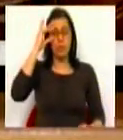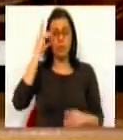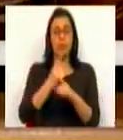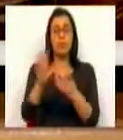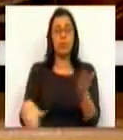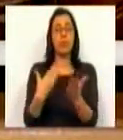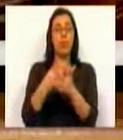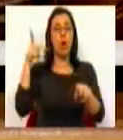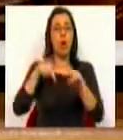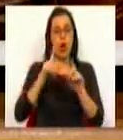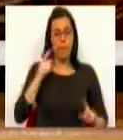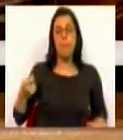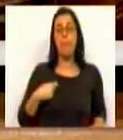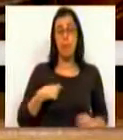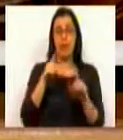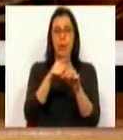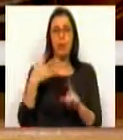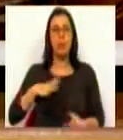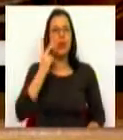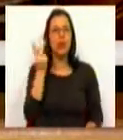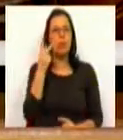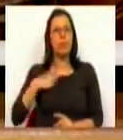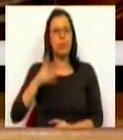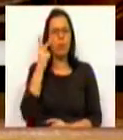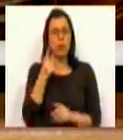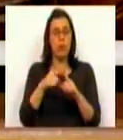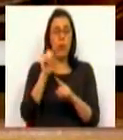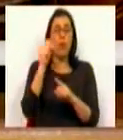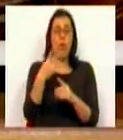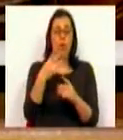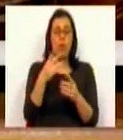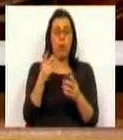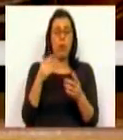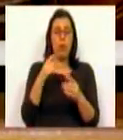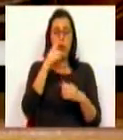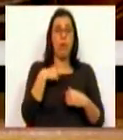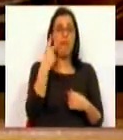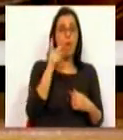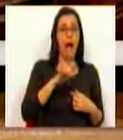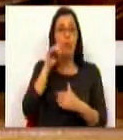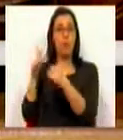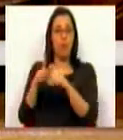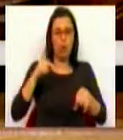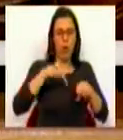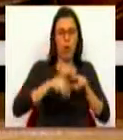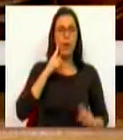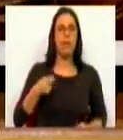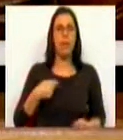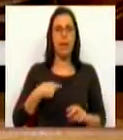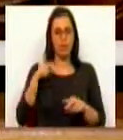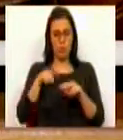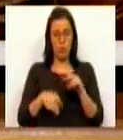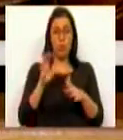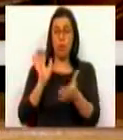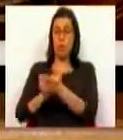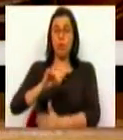propuseram cortar as pensões de sobrevivência, onde o cônjuge do sobrevivo via cortada a pensão que, por morte